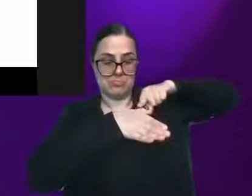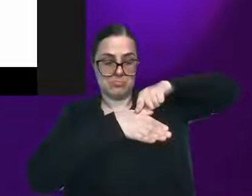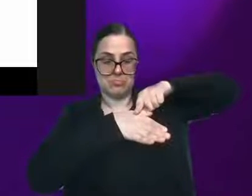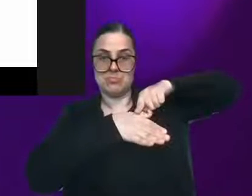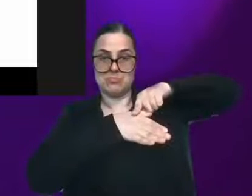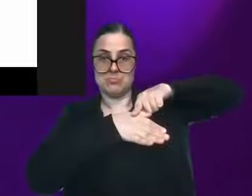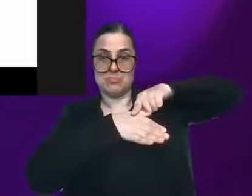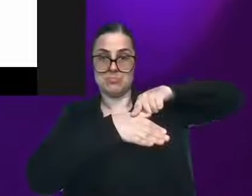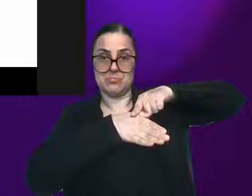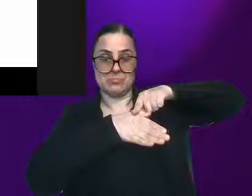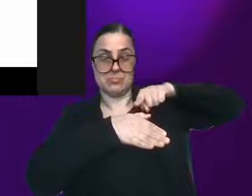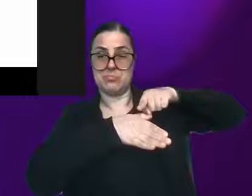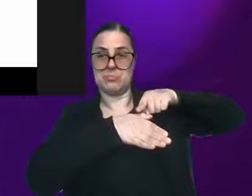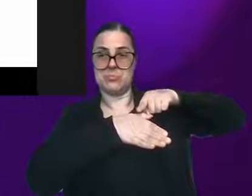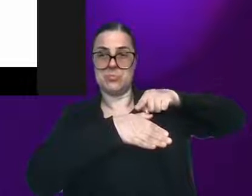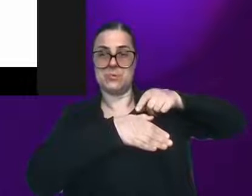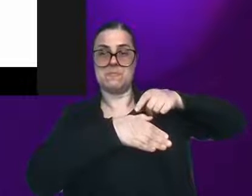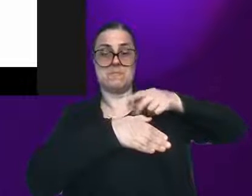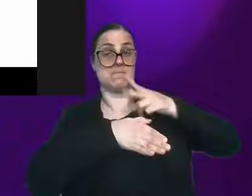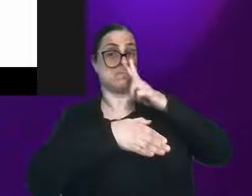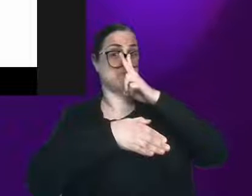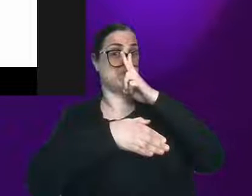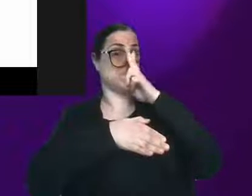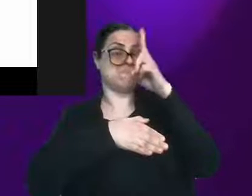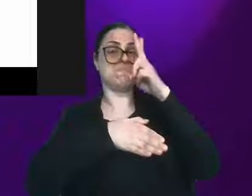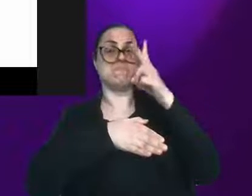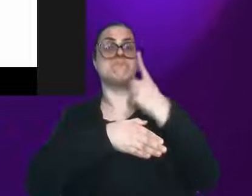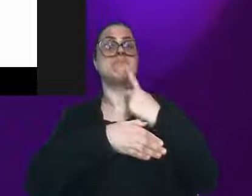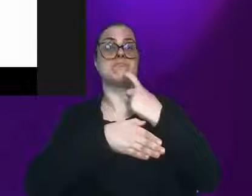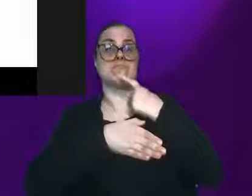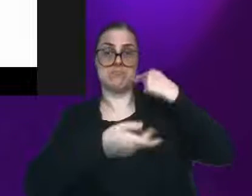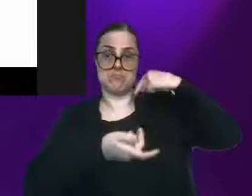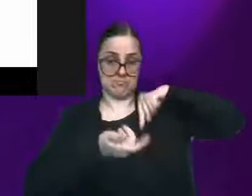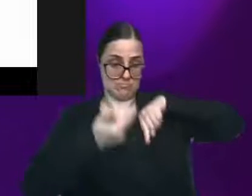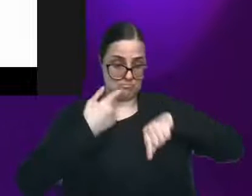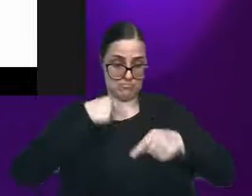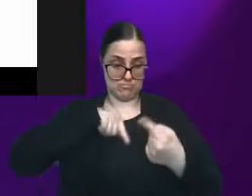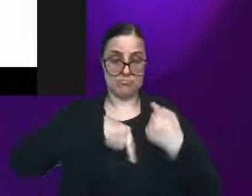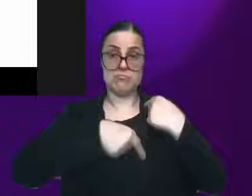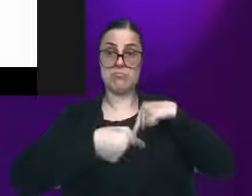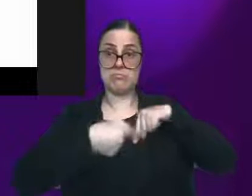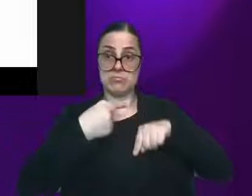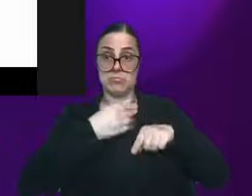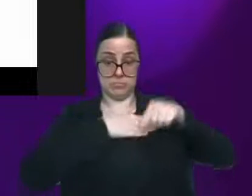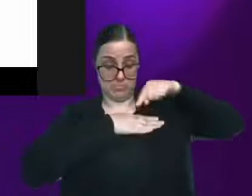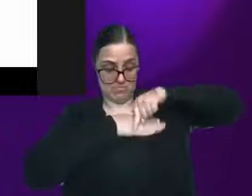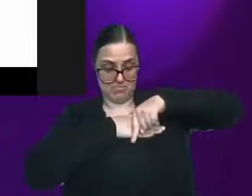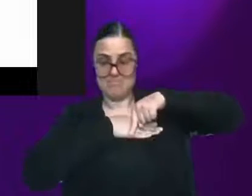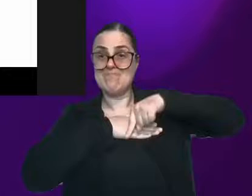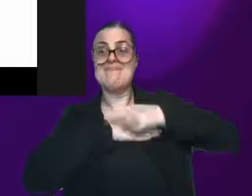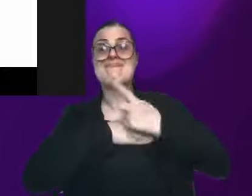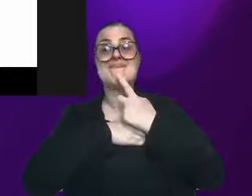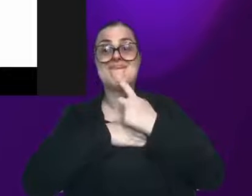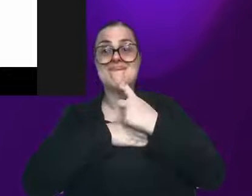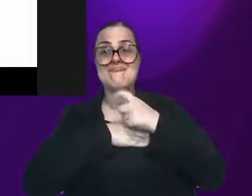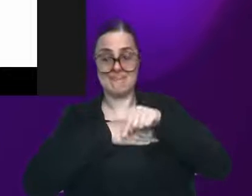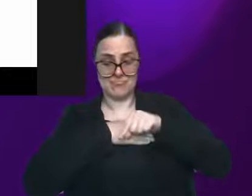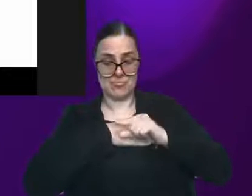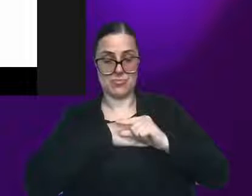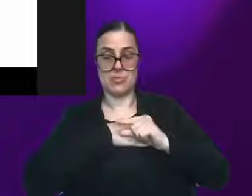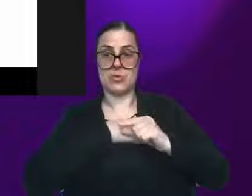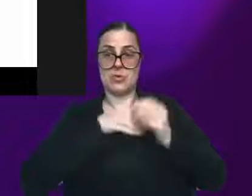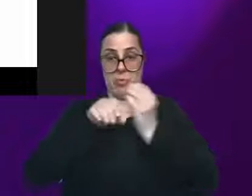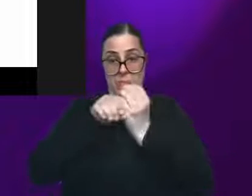aumento de pressão intersticial, ou seja, reduzindo o escoamento de sangue do rim. Em